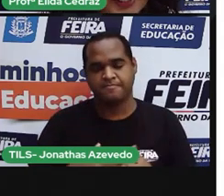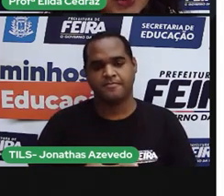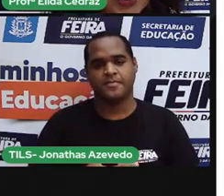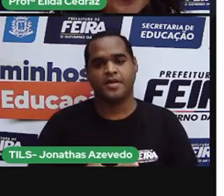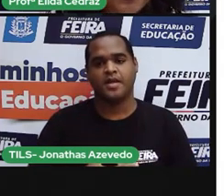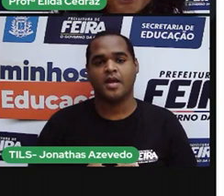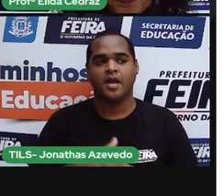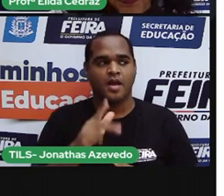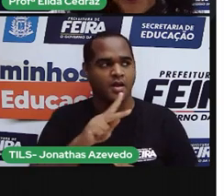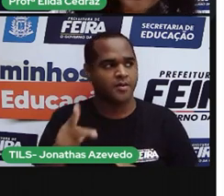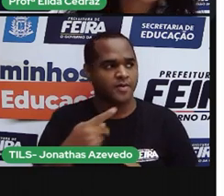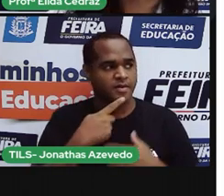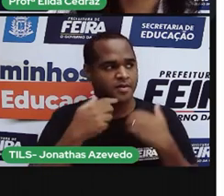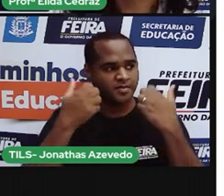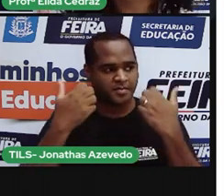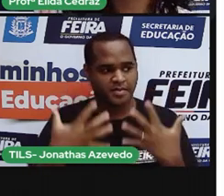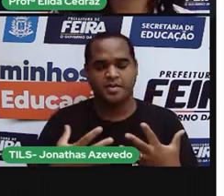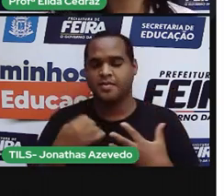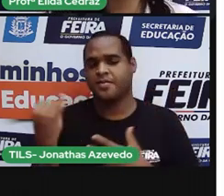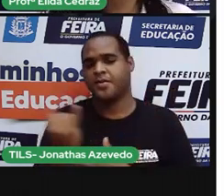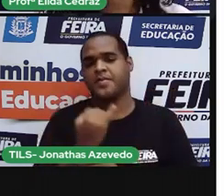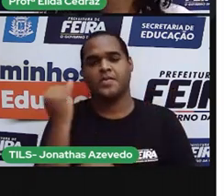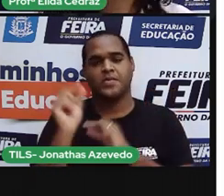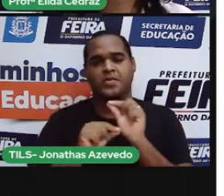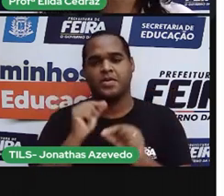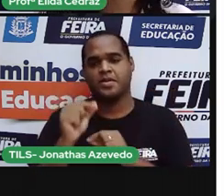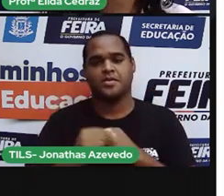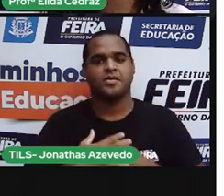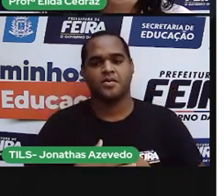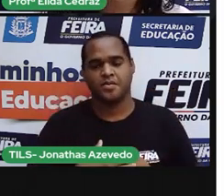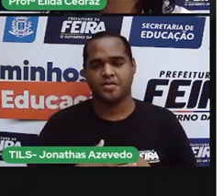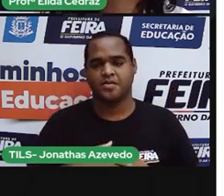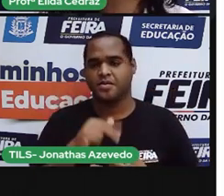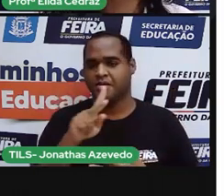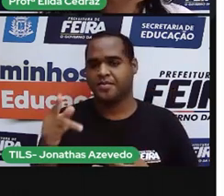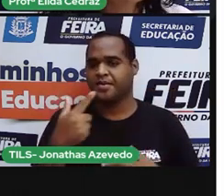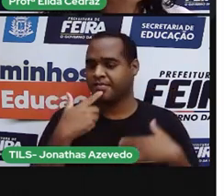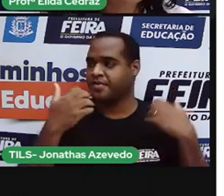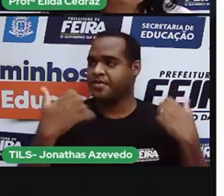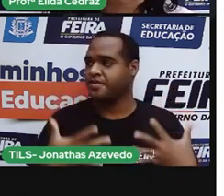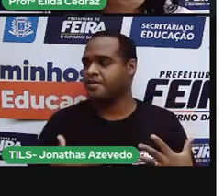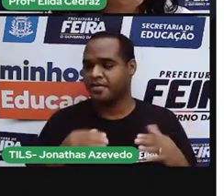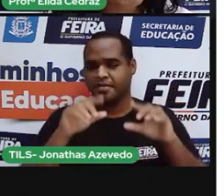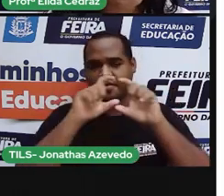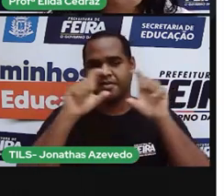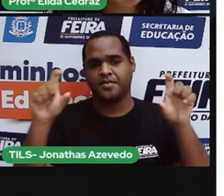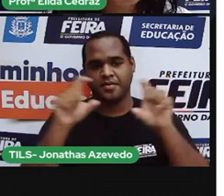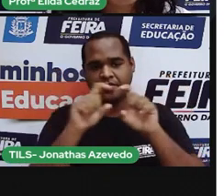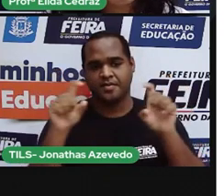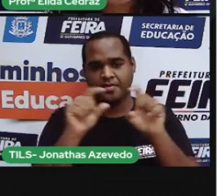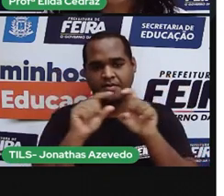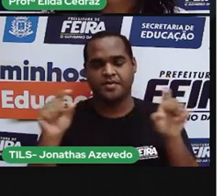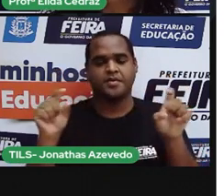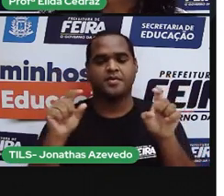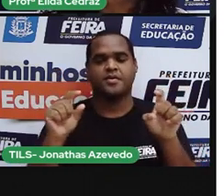explicar direitinho. Primeiro, você vai preencher o cabeçalho e vai usar a letra